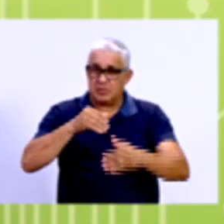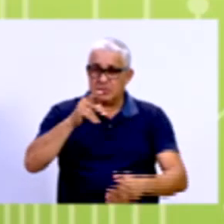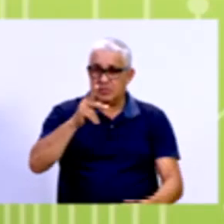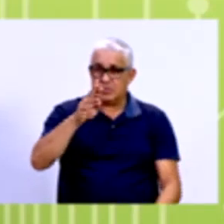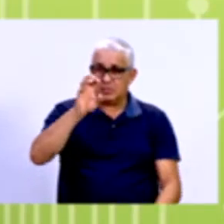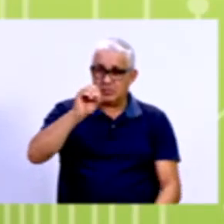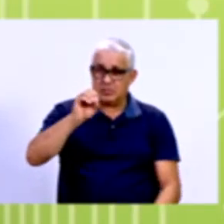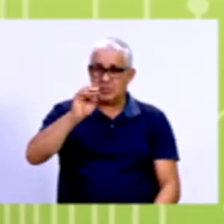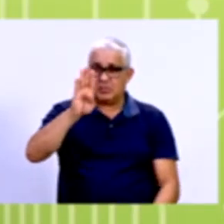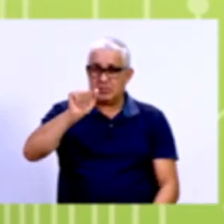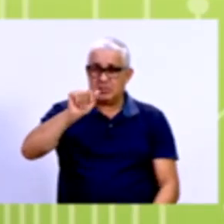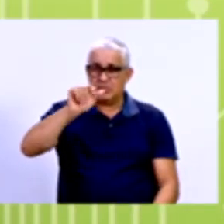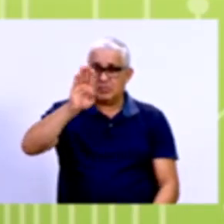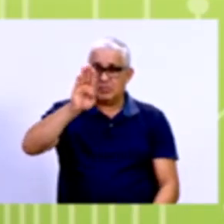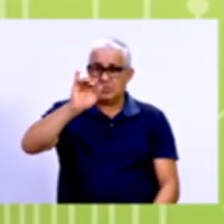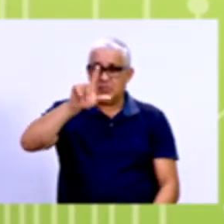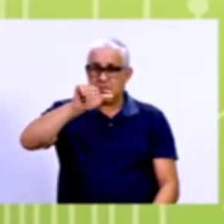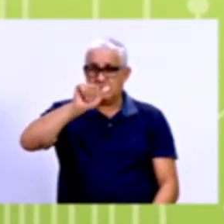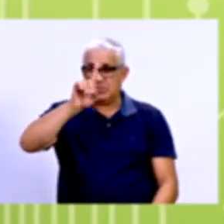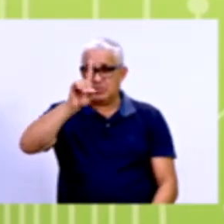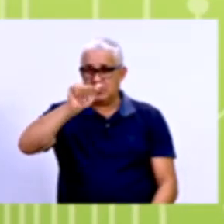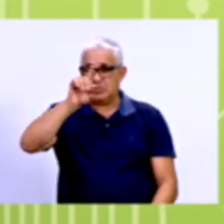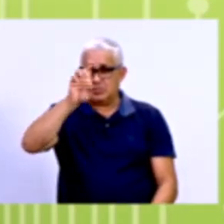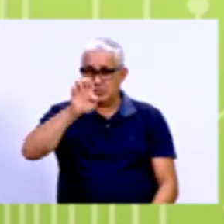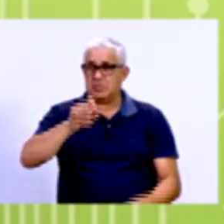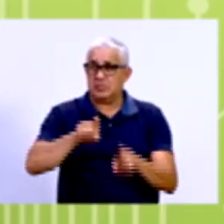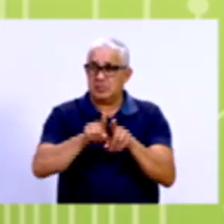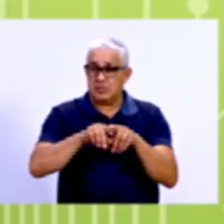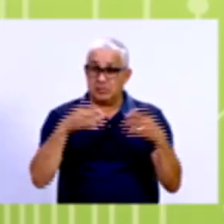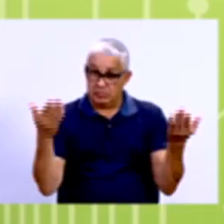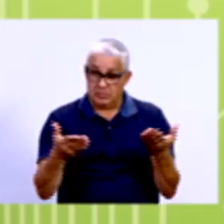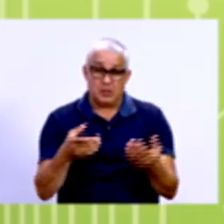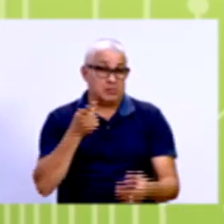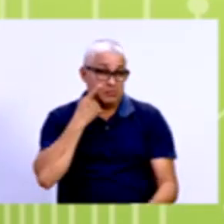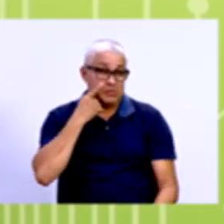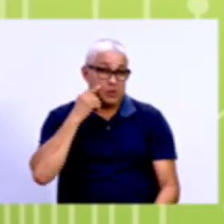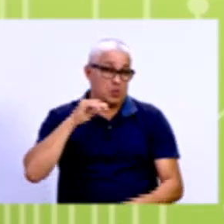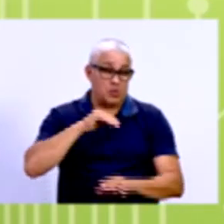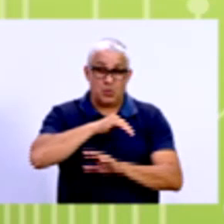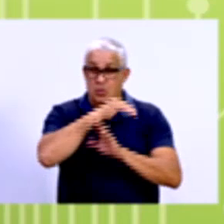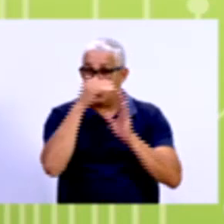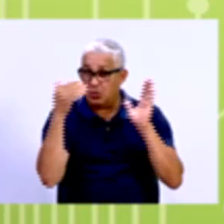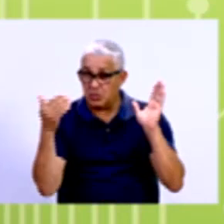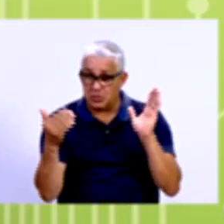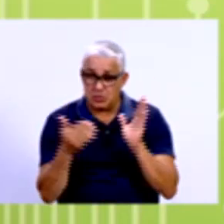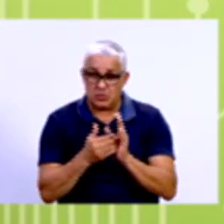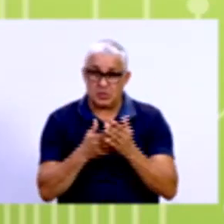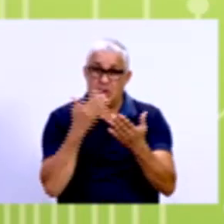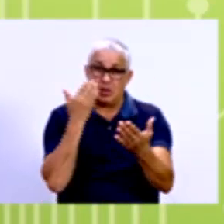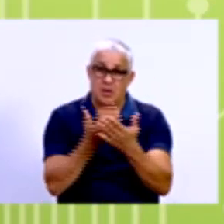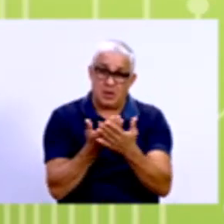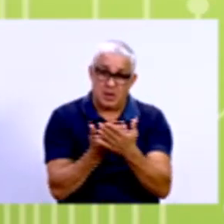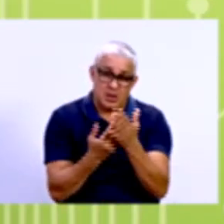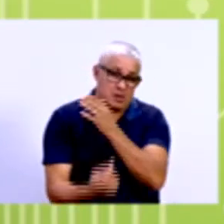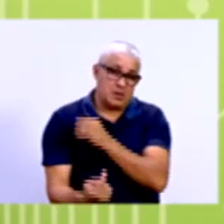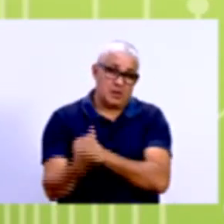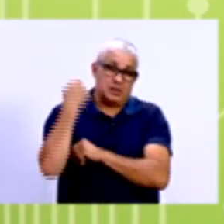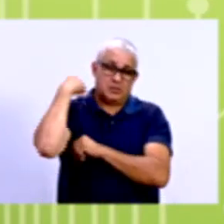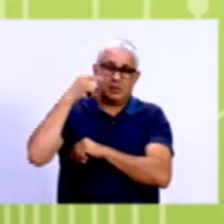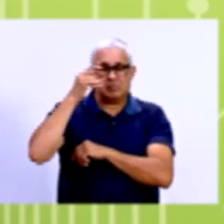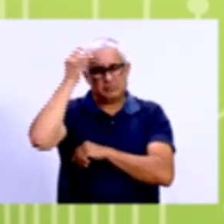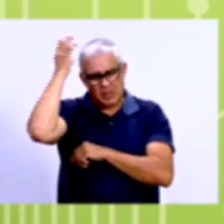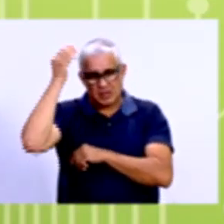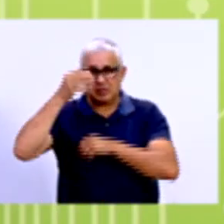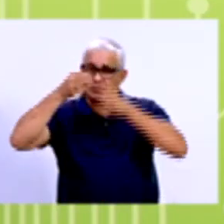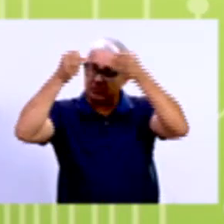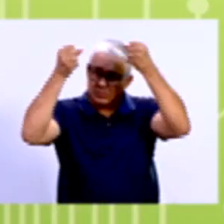né, em cima disso aí. Então, agora que vocês já viram todas as aulas, fica fácil para a gente falar a importância